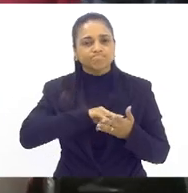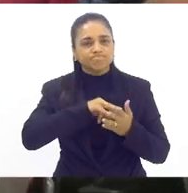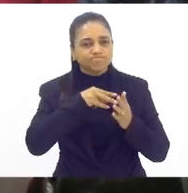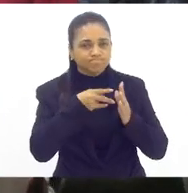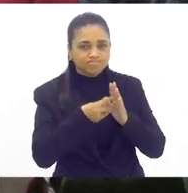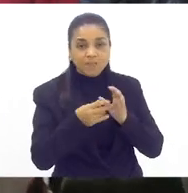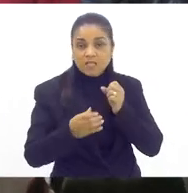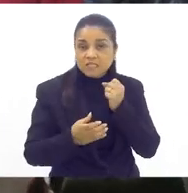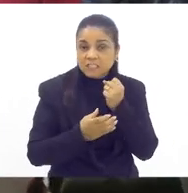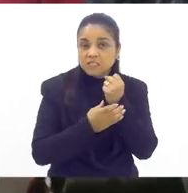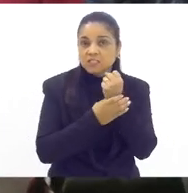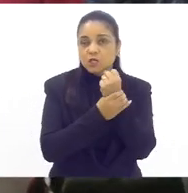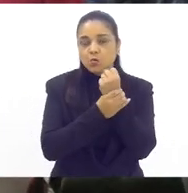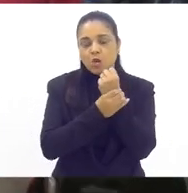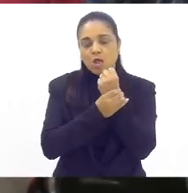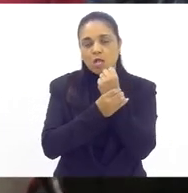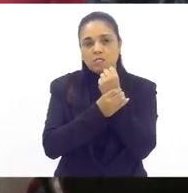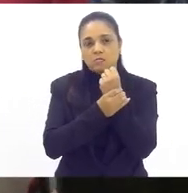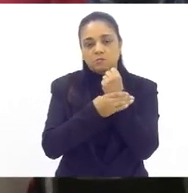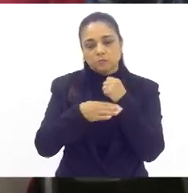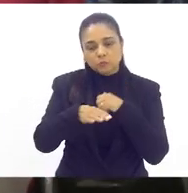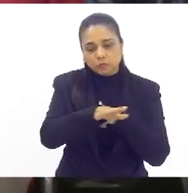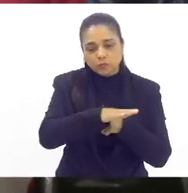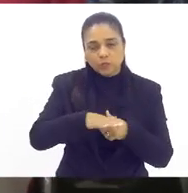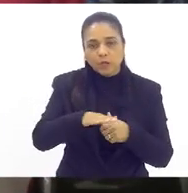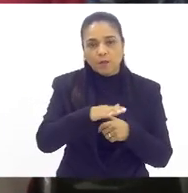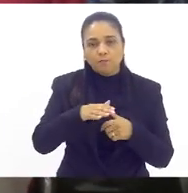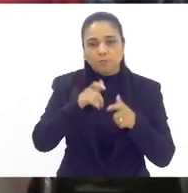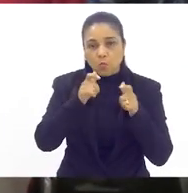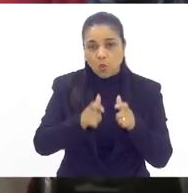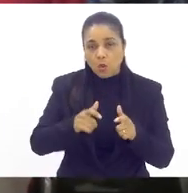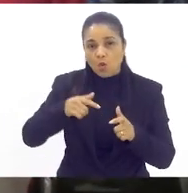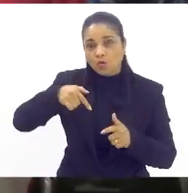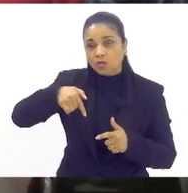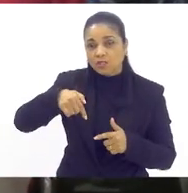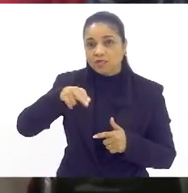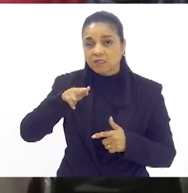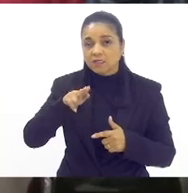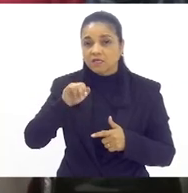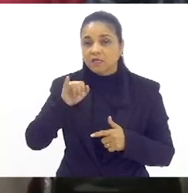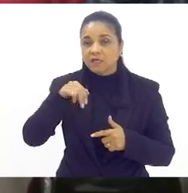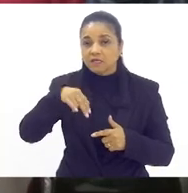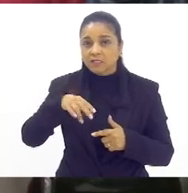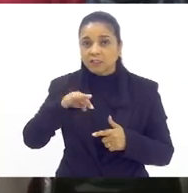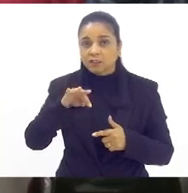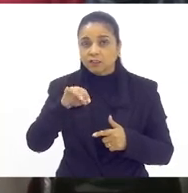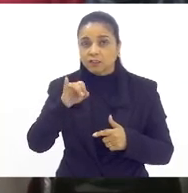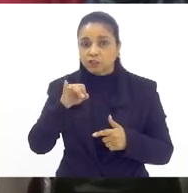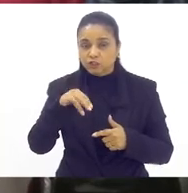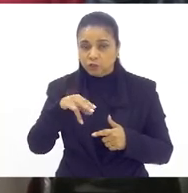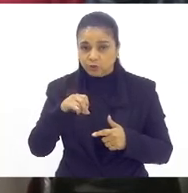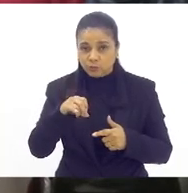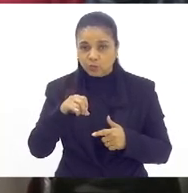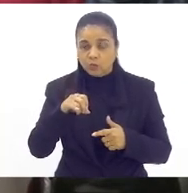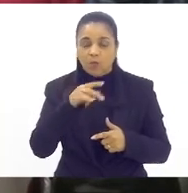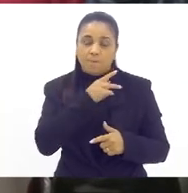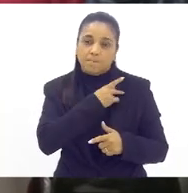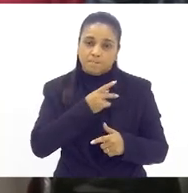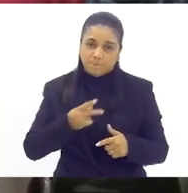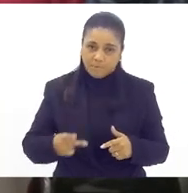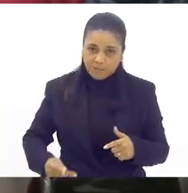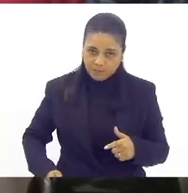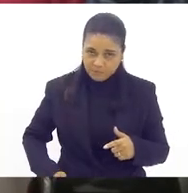segurança no Campus de Quintino que é onde funciona curiosamente a presidenta né Aprendi a presidência